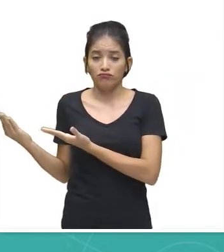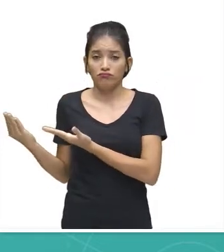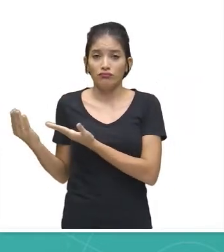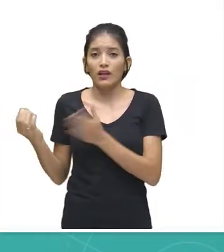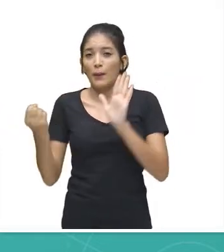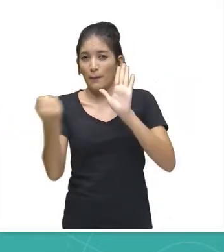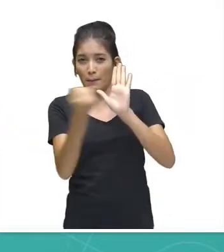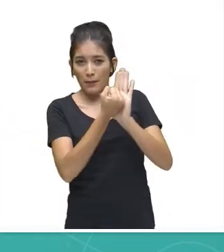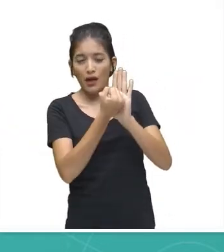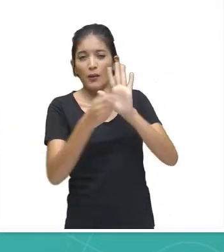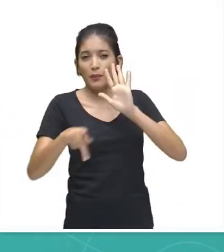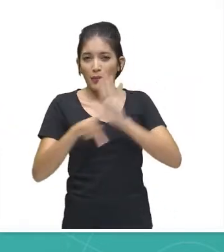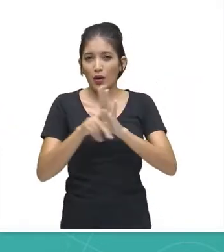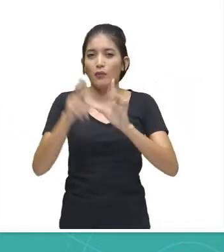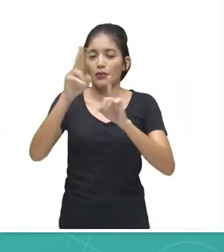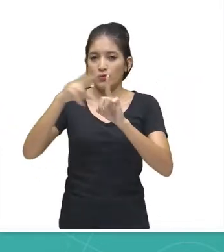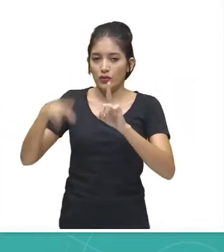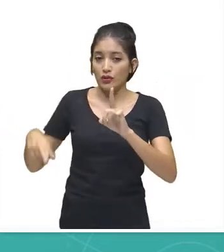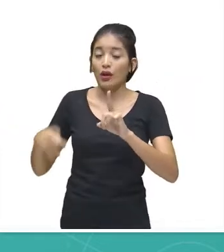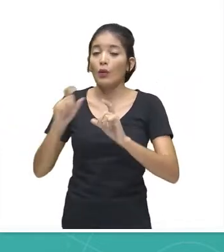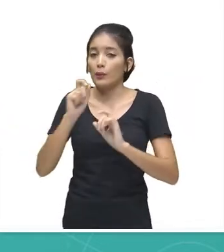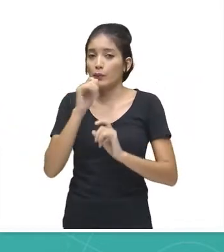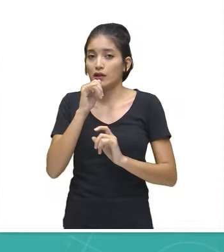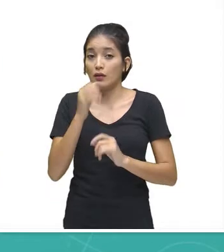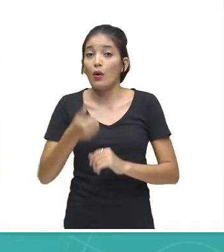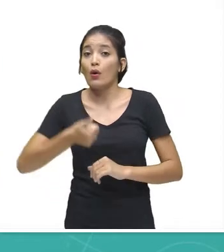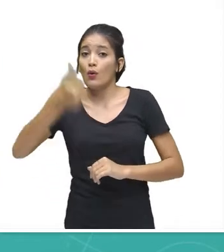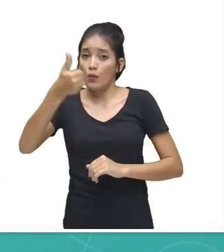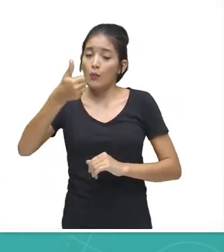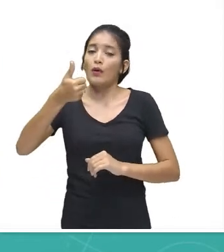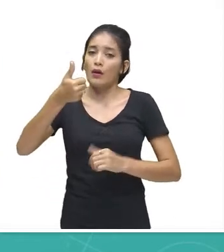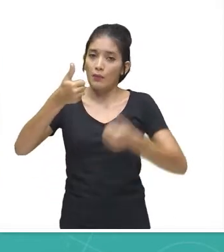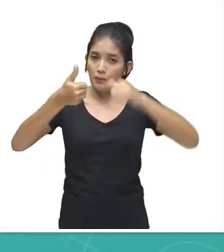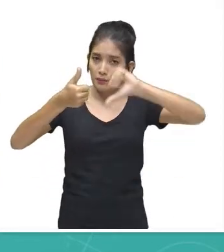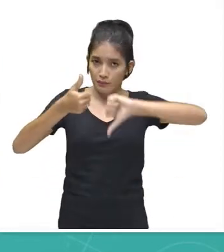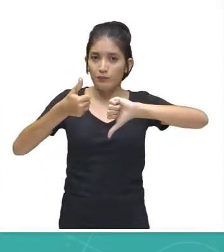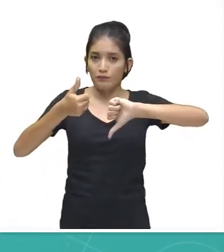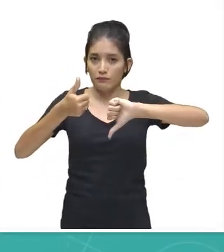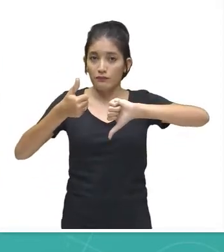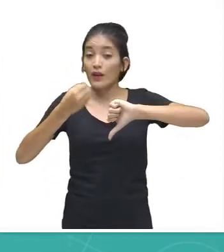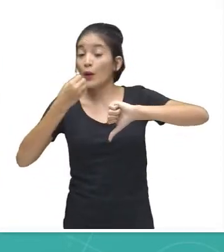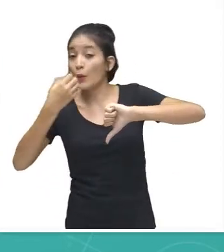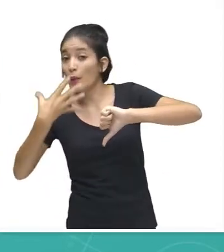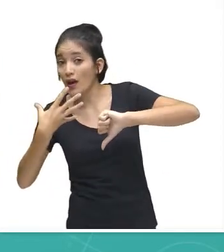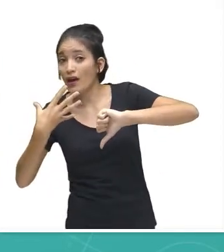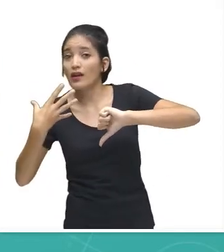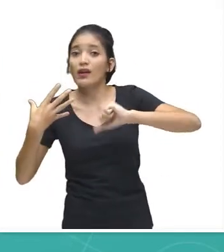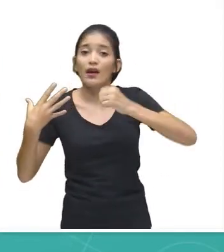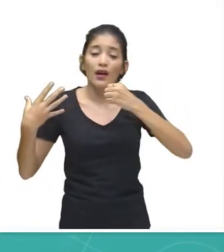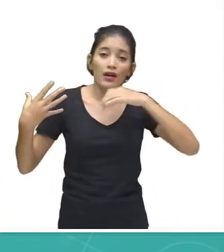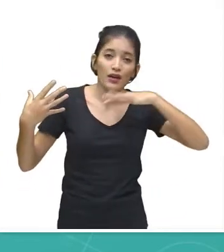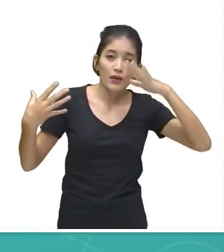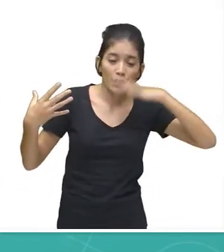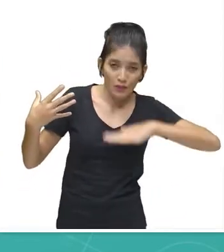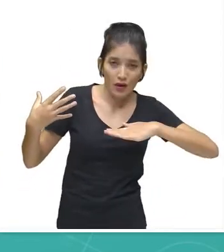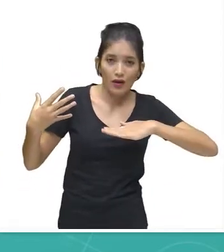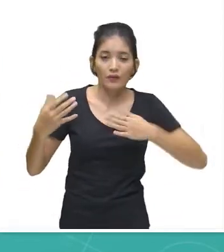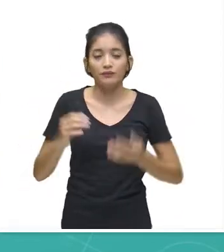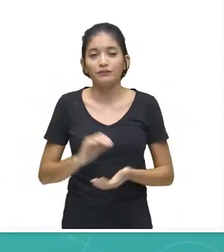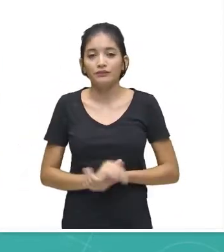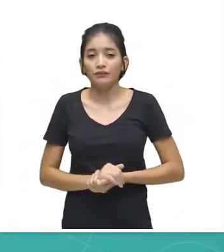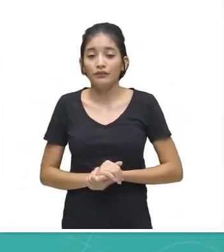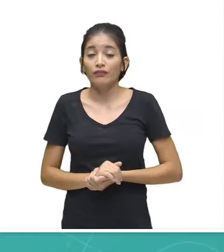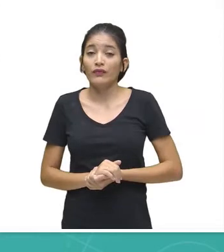está mostrando o negativo e o positivo, o bem e o mal. Dentro da